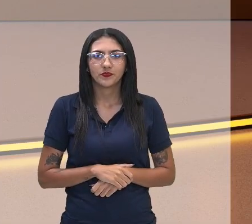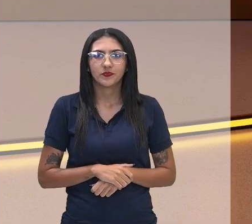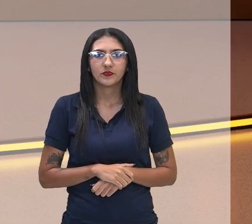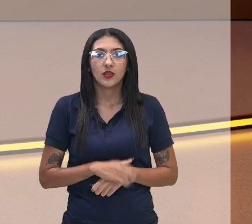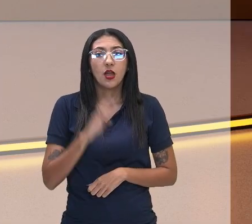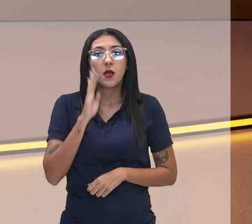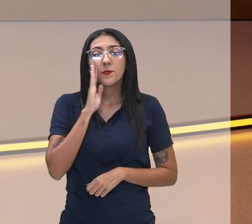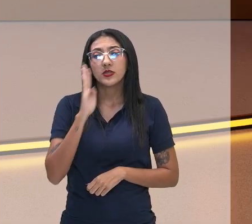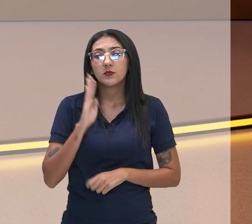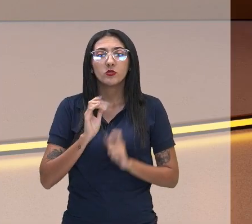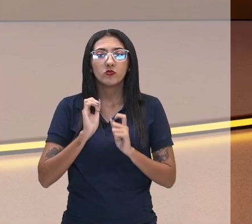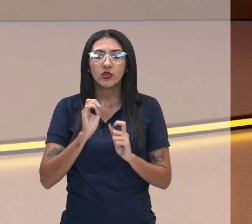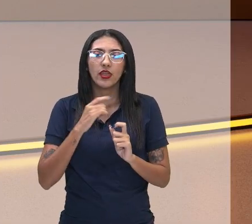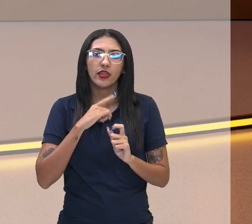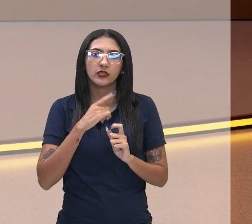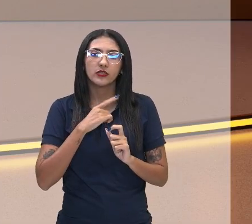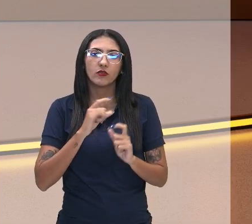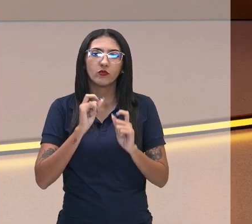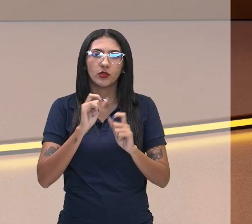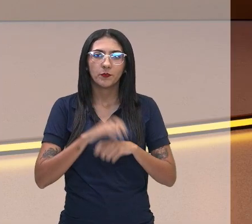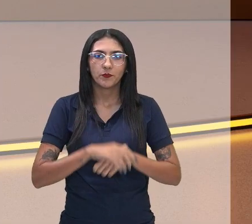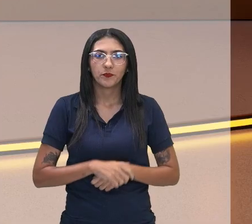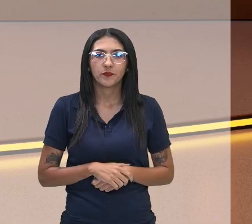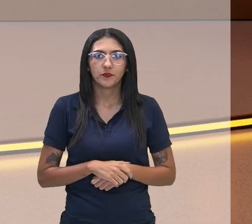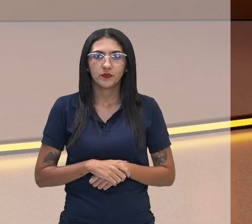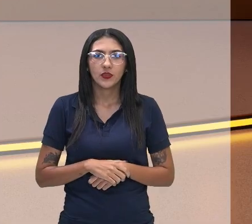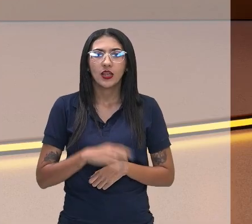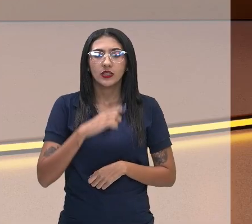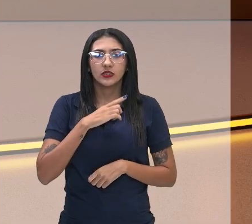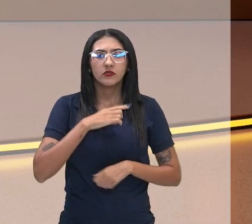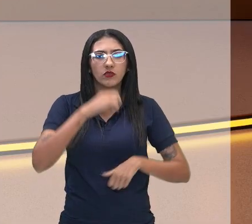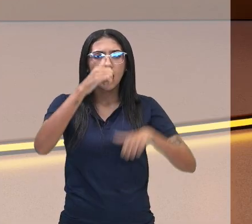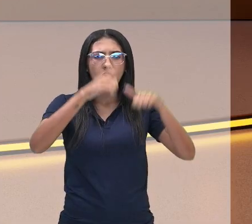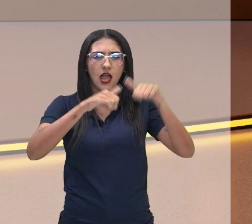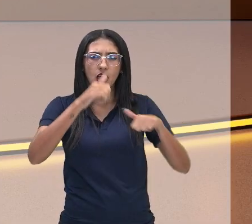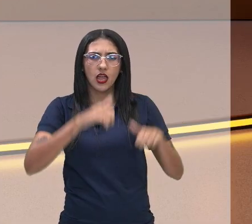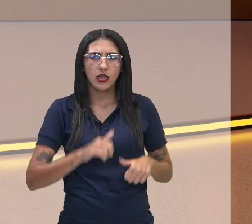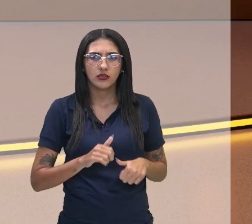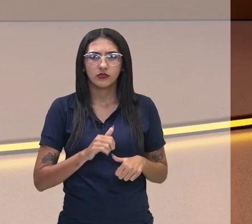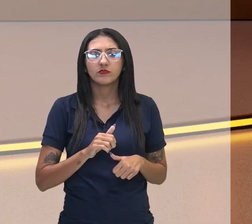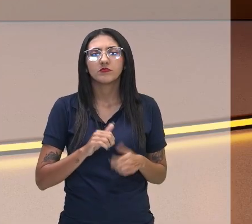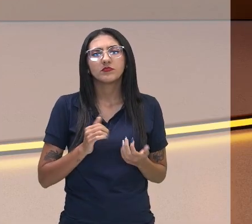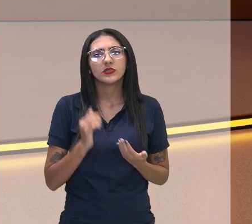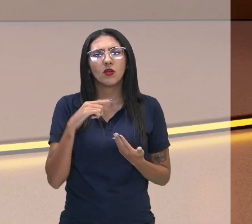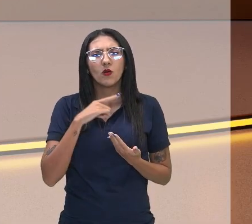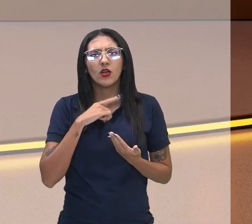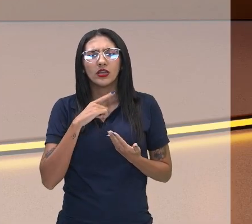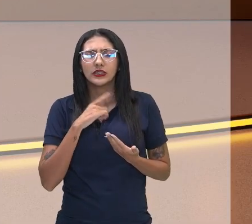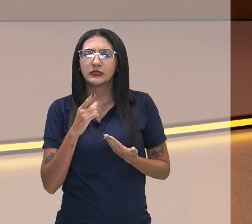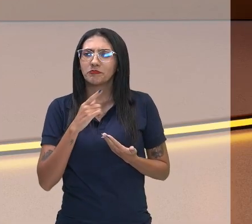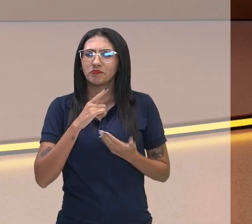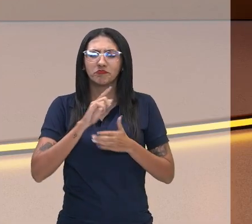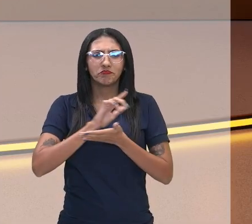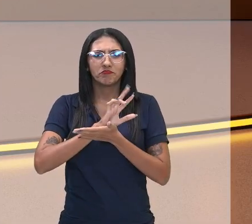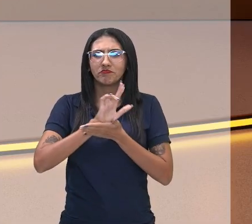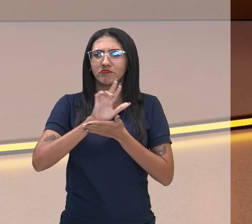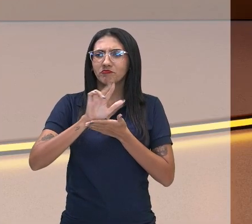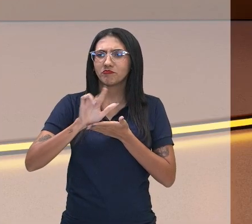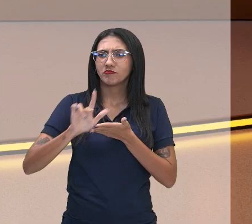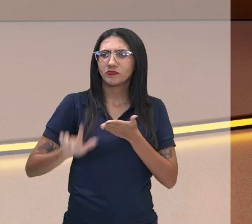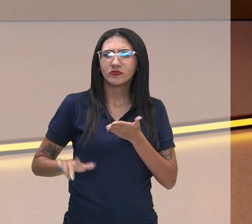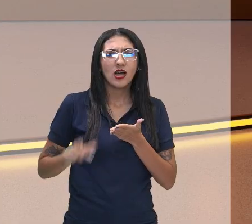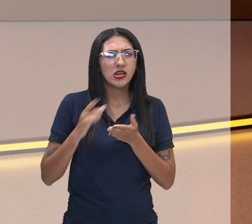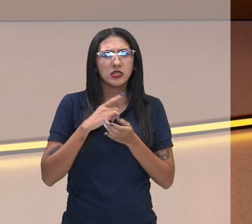encabeçada por um movimento que é o movimento dos análises. E aí você abrange, né, você abre